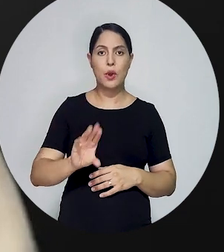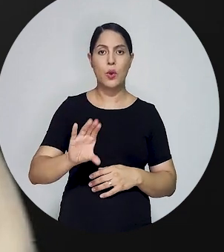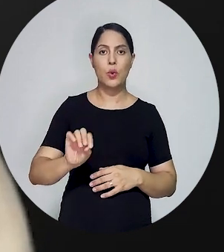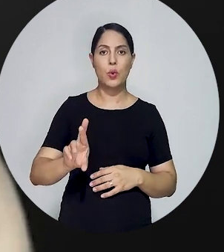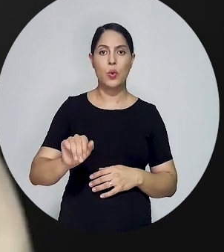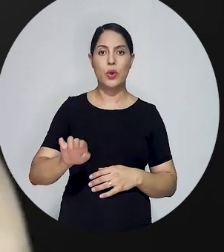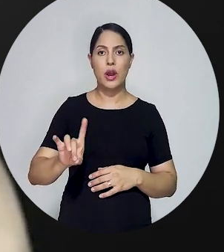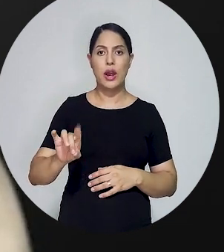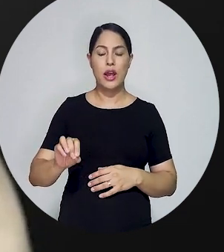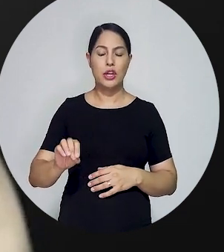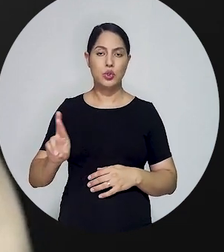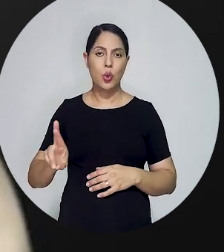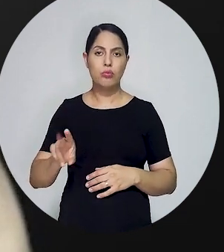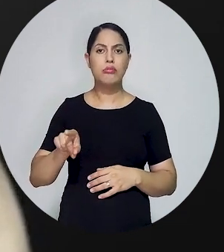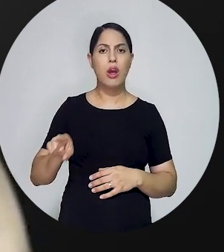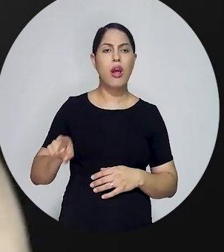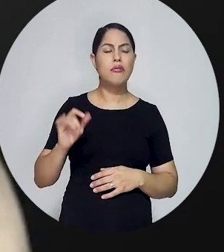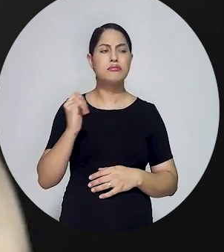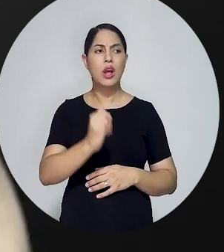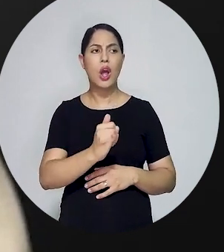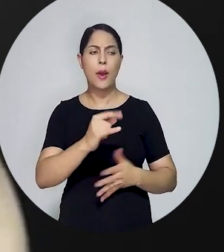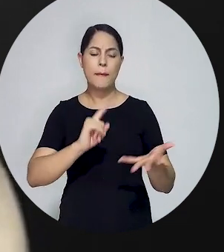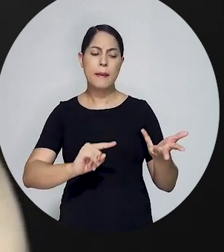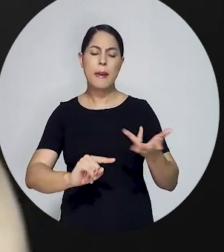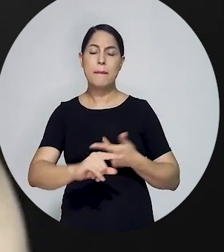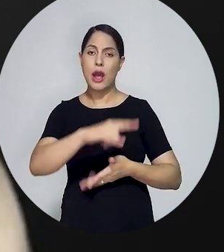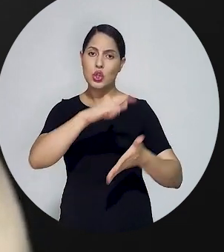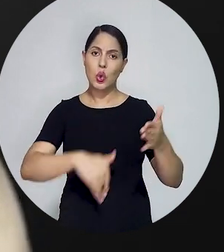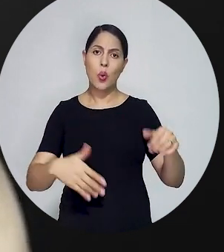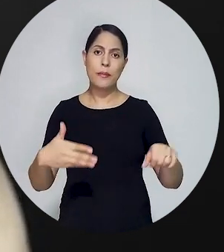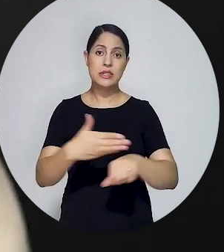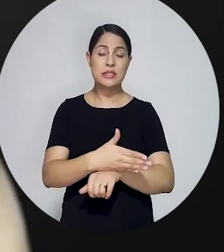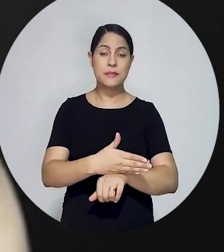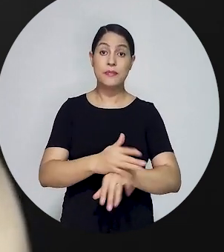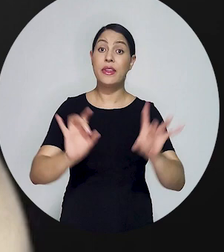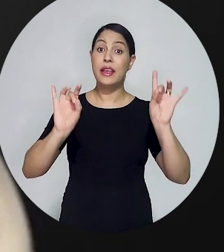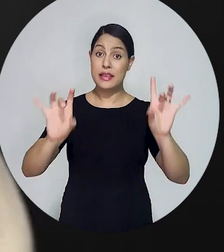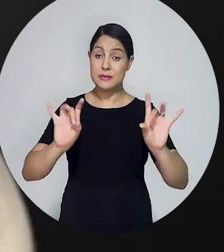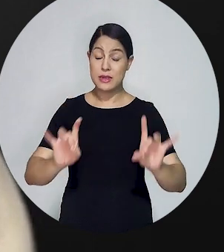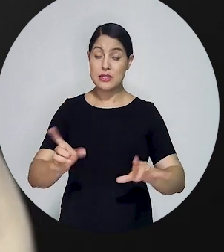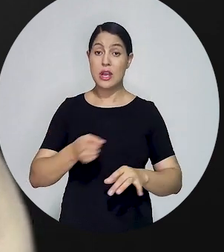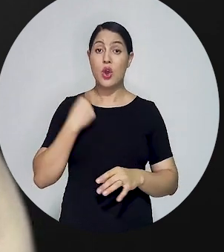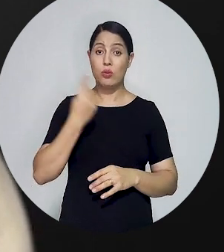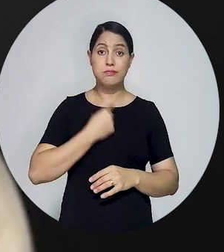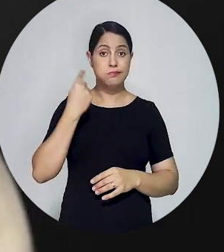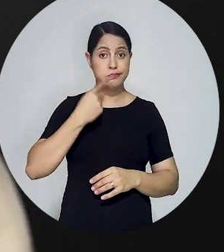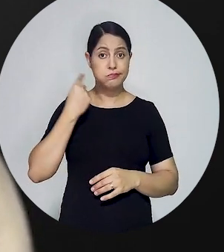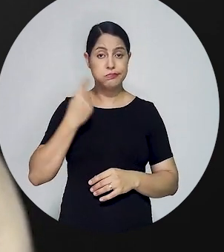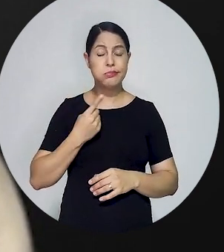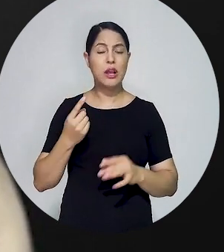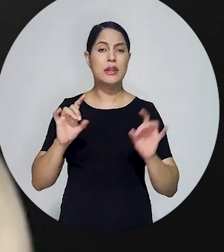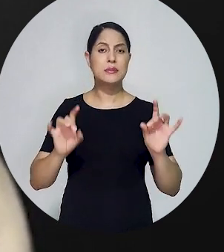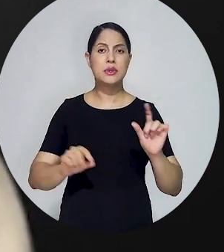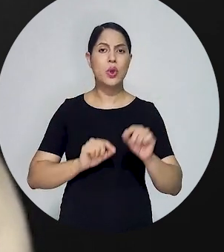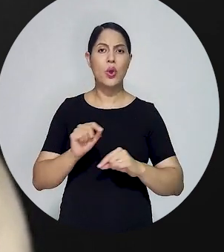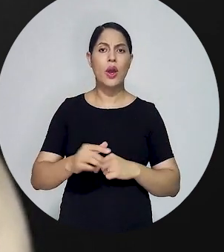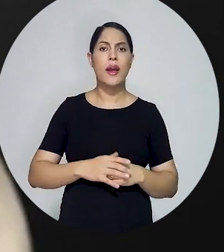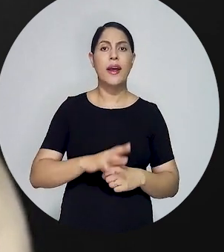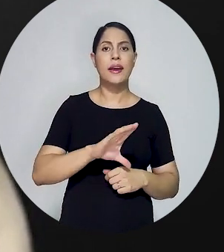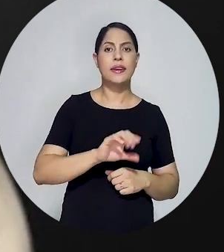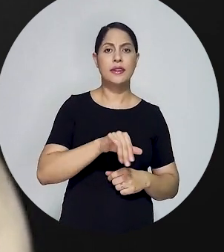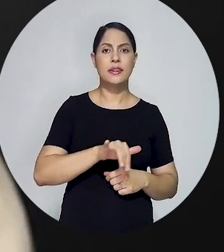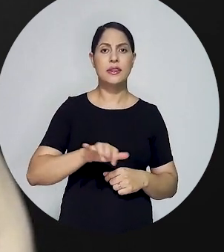aquele titular do direito pode dizer, olha, esse procurador vai ter acesso a tais e tais documentos. Em especial, a advocacia deseja acesso